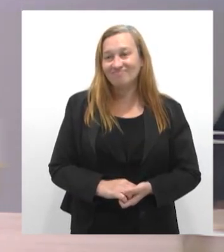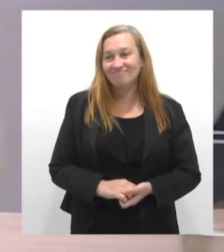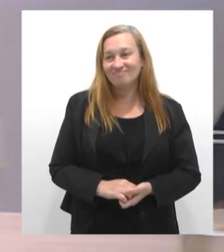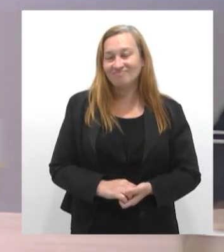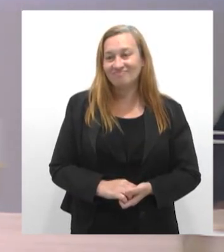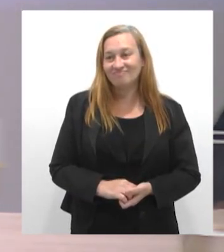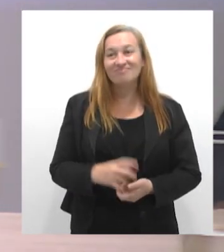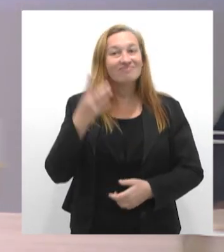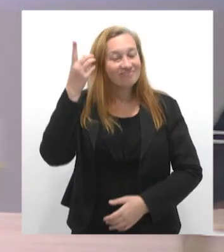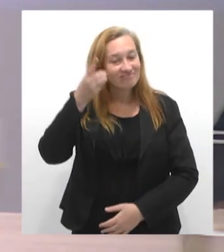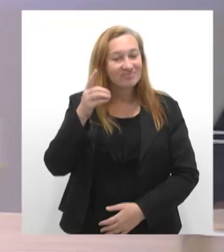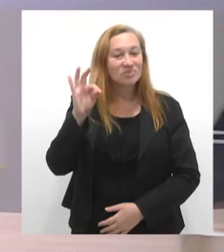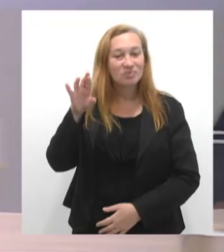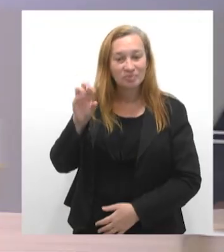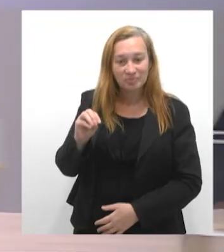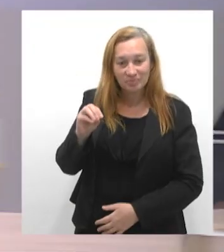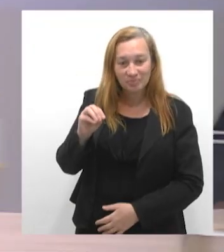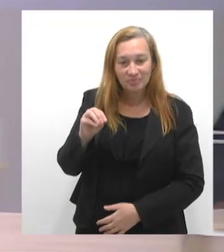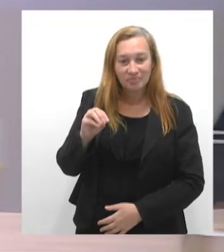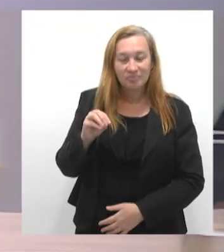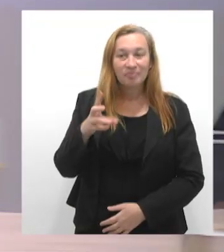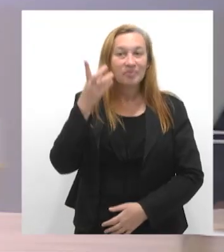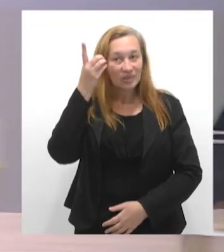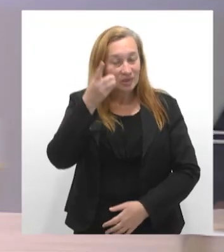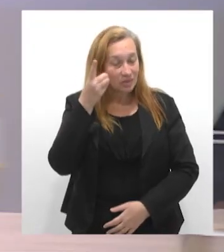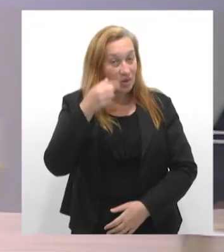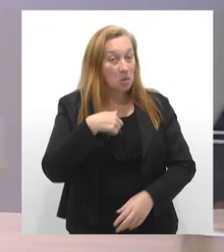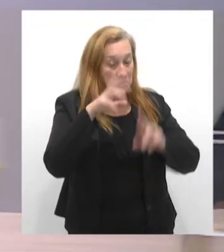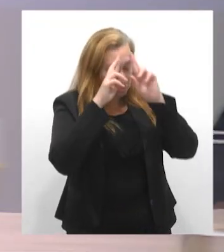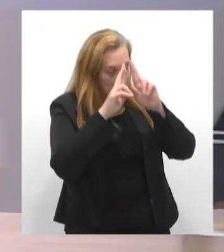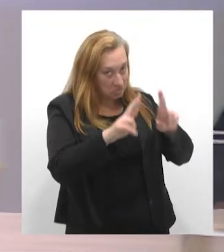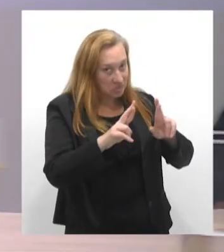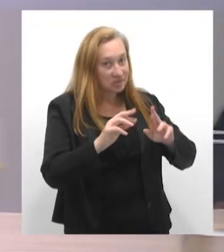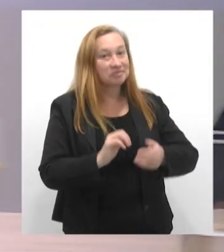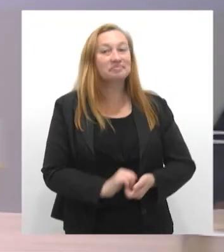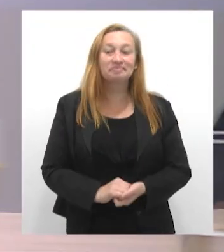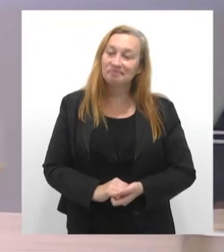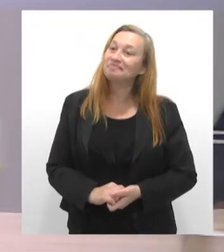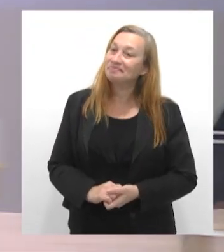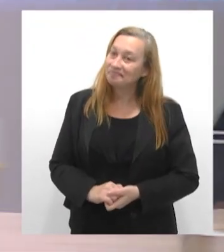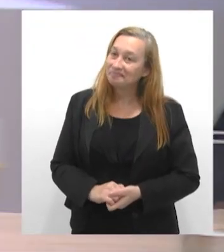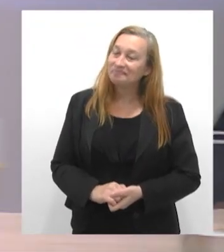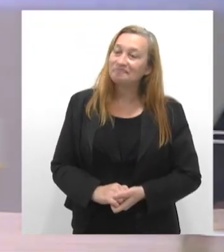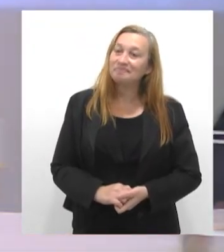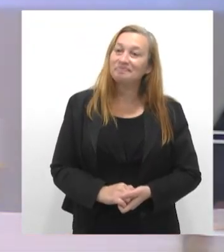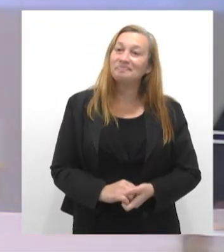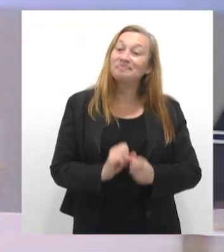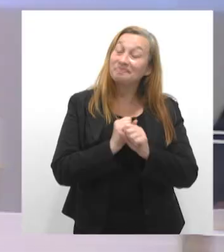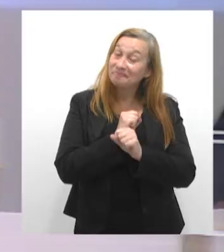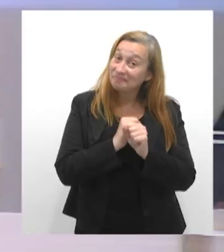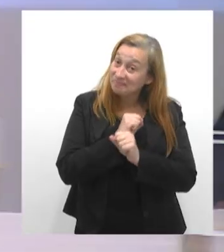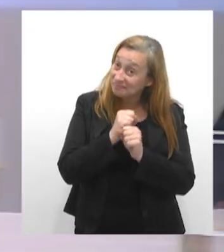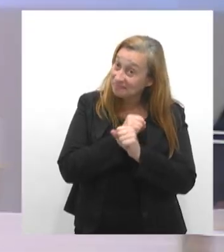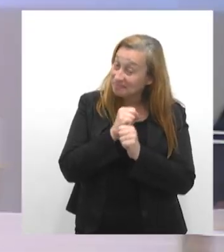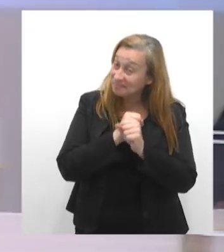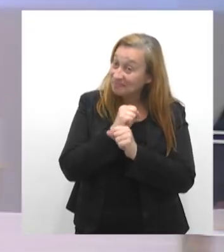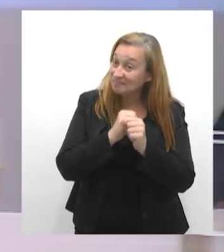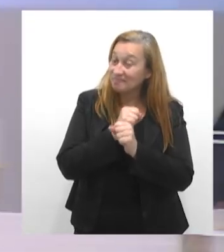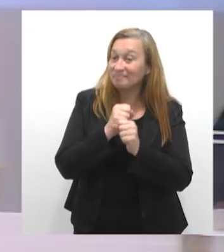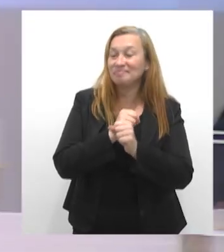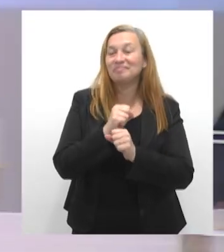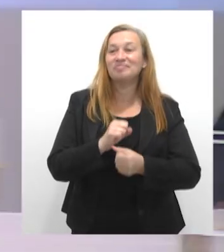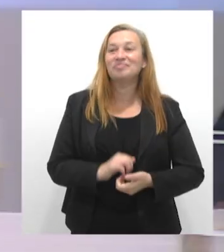O deputado Gilberto Palmares é um dos deputados que eu respeito e, durante muitos anos,